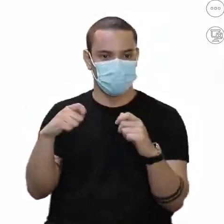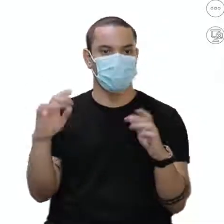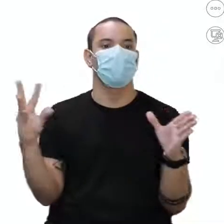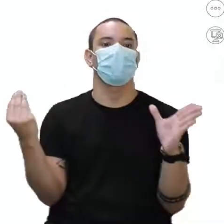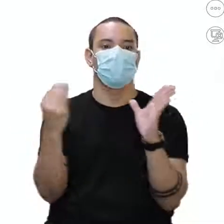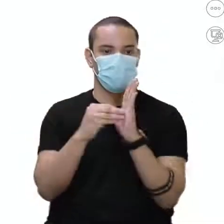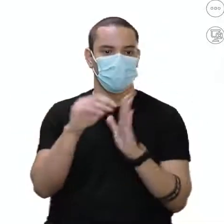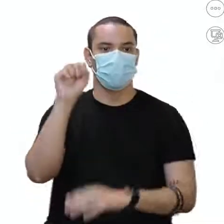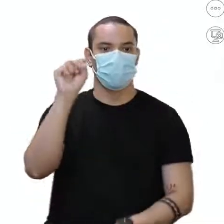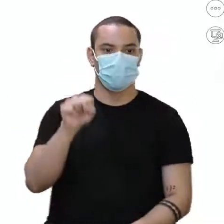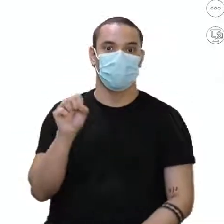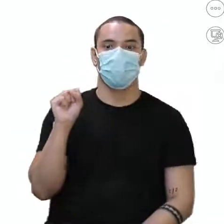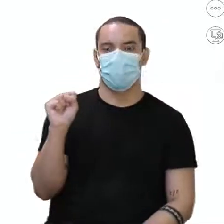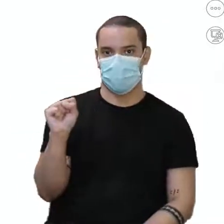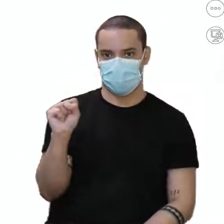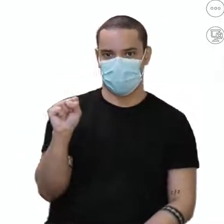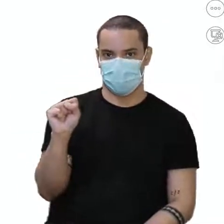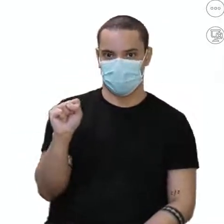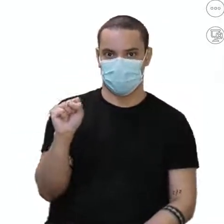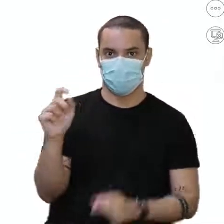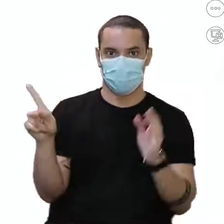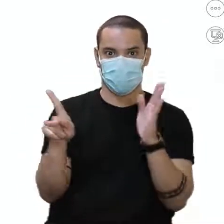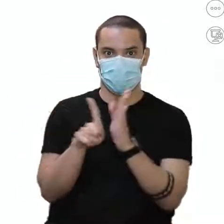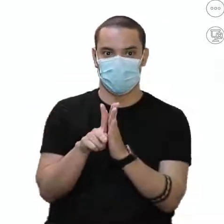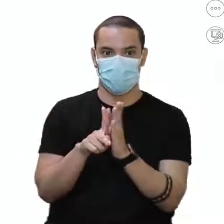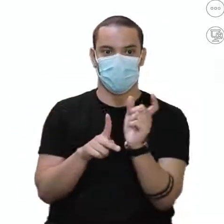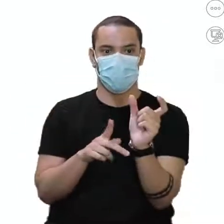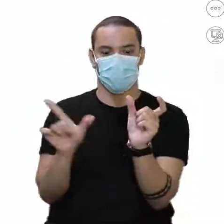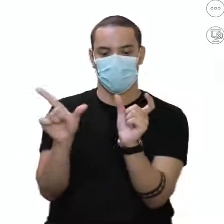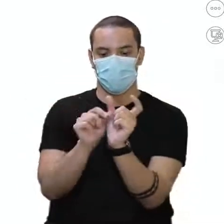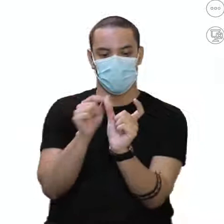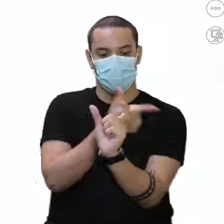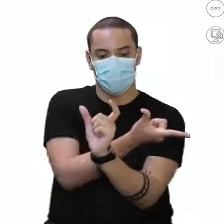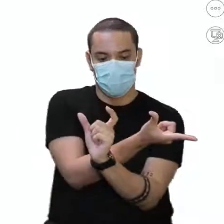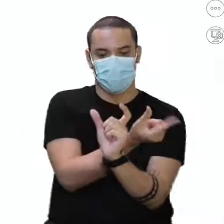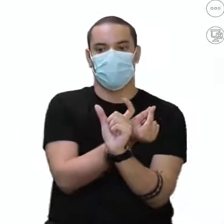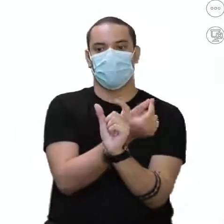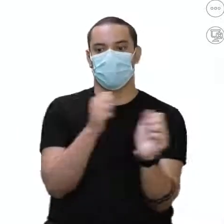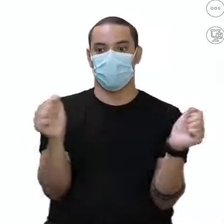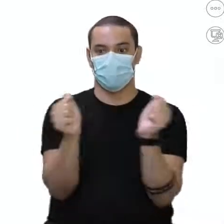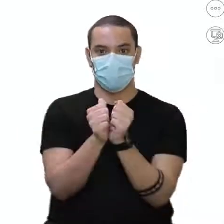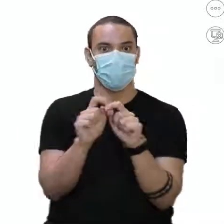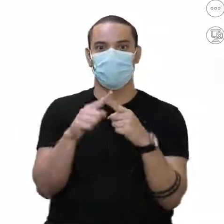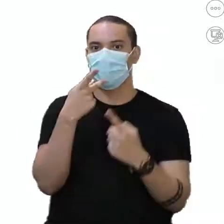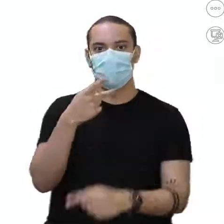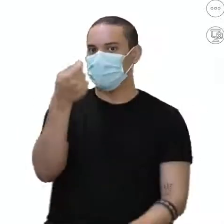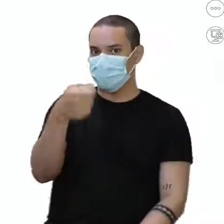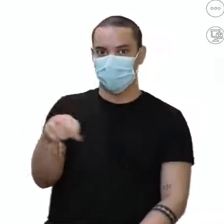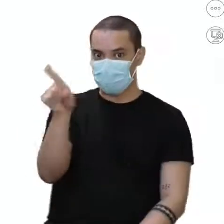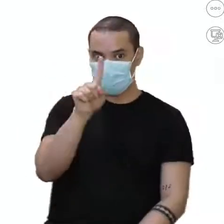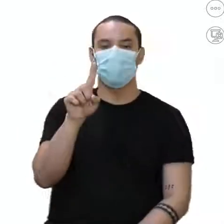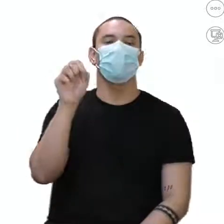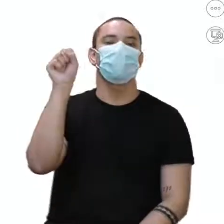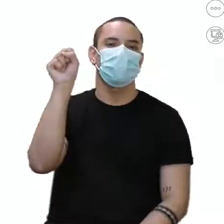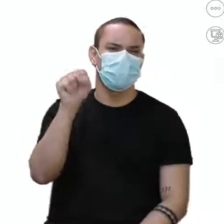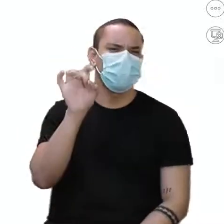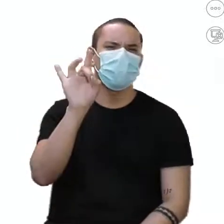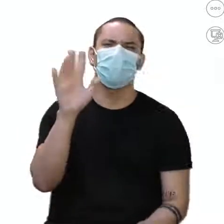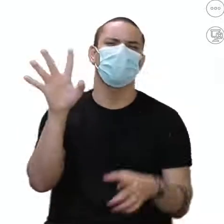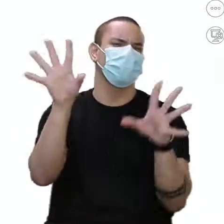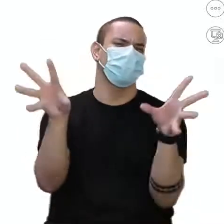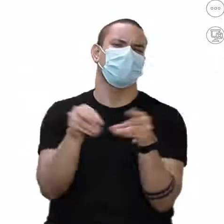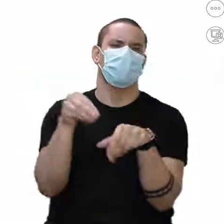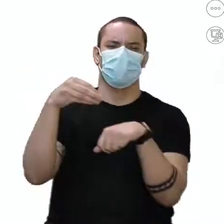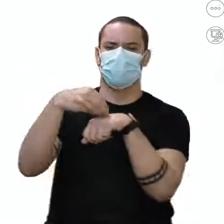ele ao S, o sufixo ao fim do verbo, e eu falei que não era para acrescentar, mas sim, corrigindo